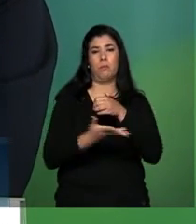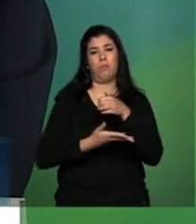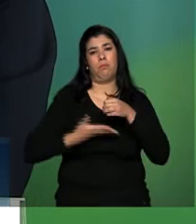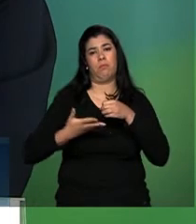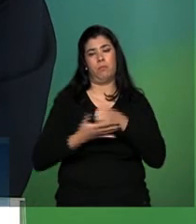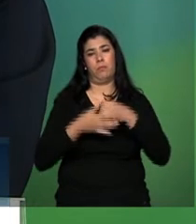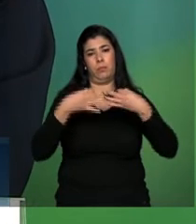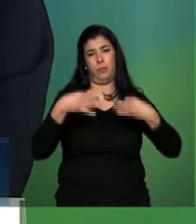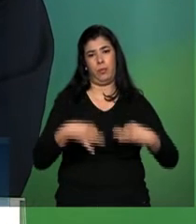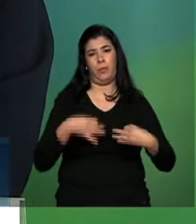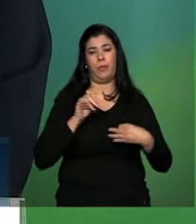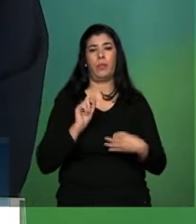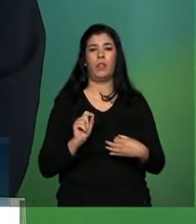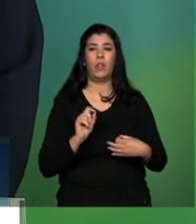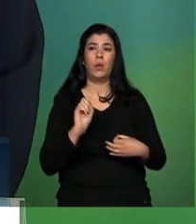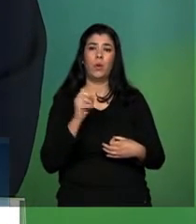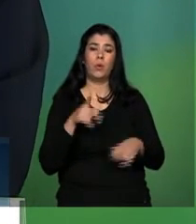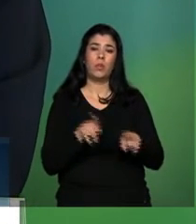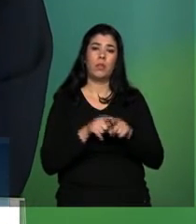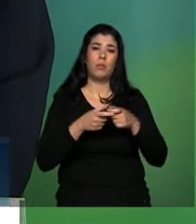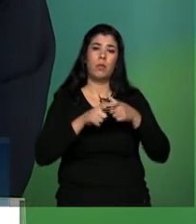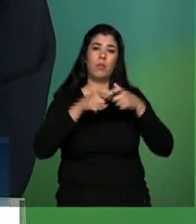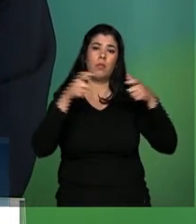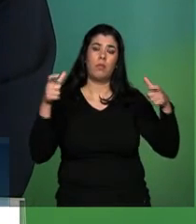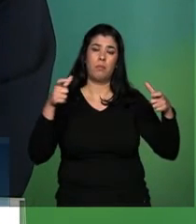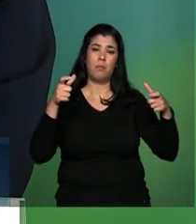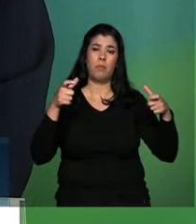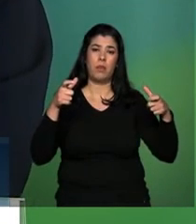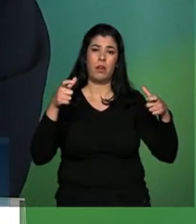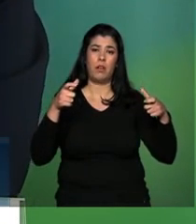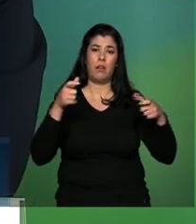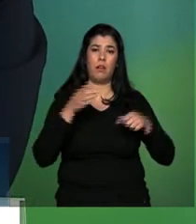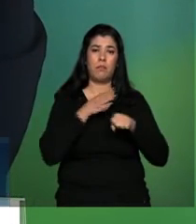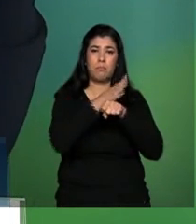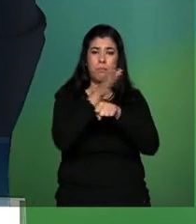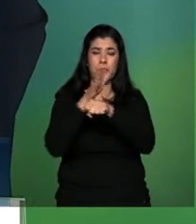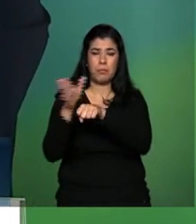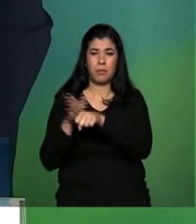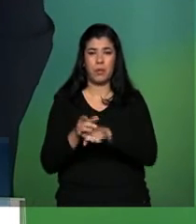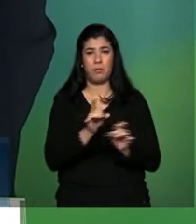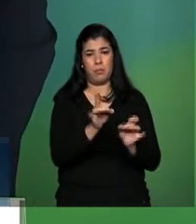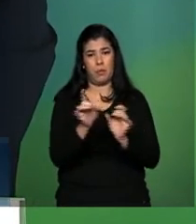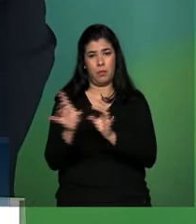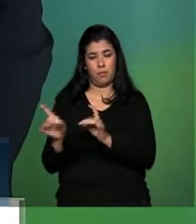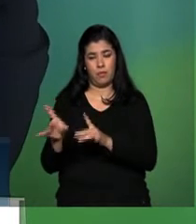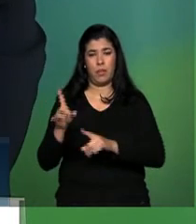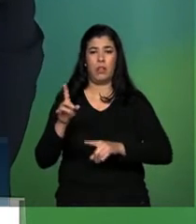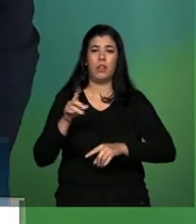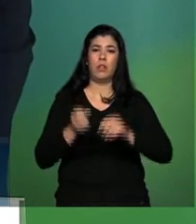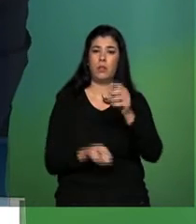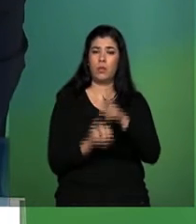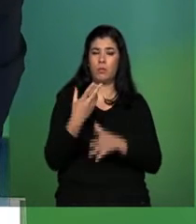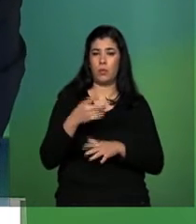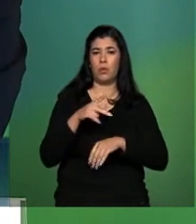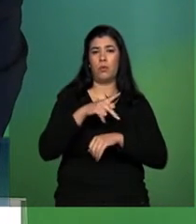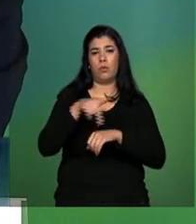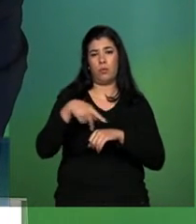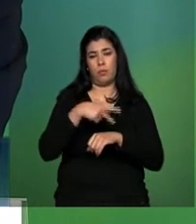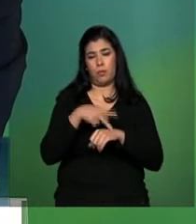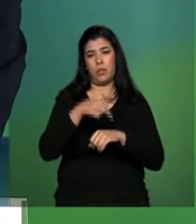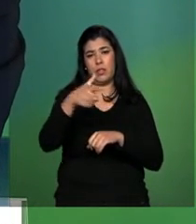base, vamos dizer, ou ampliar canais de exportação? Portanto, O comércio é algo que eu